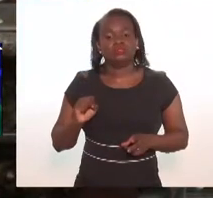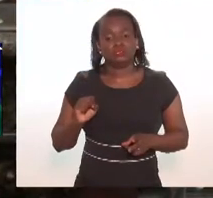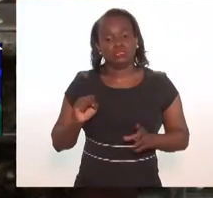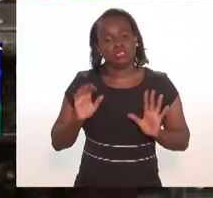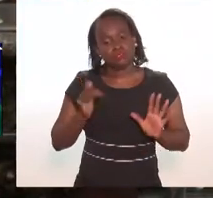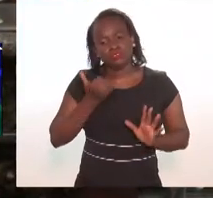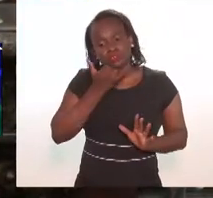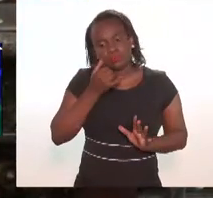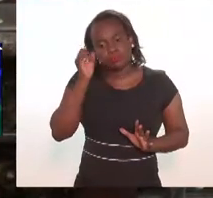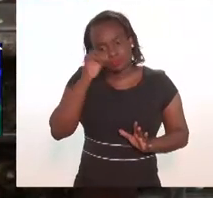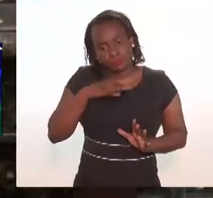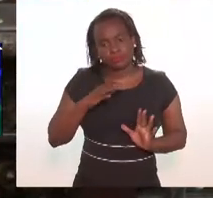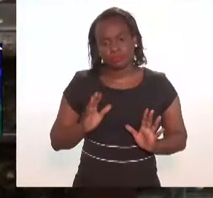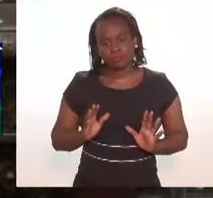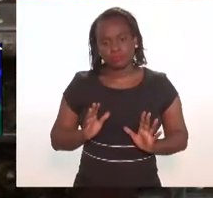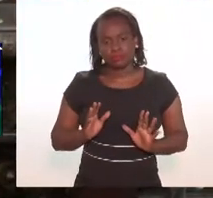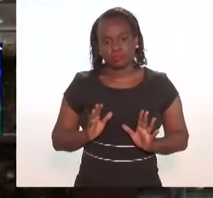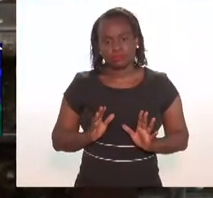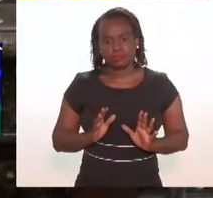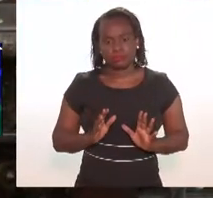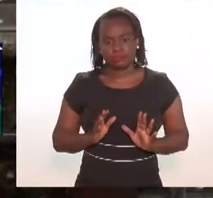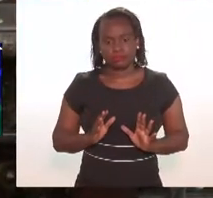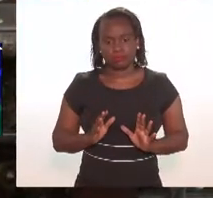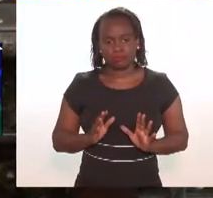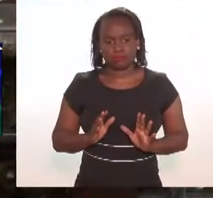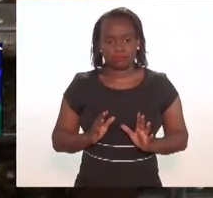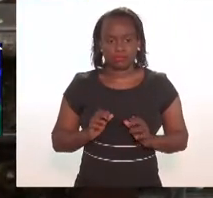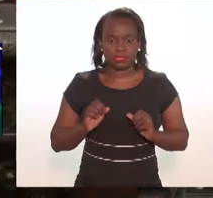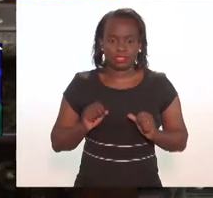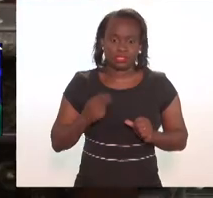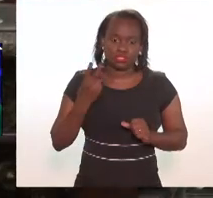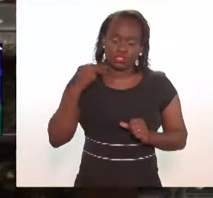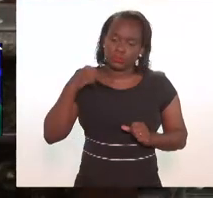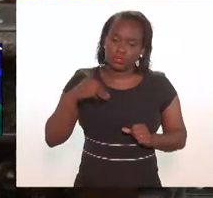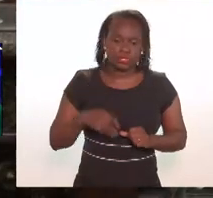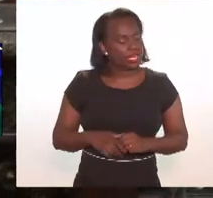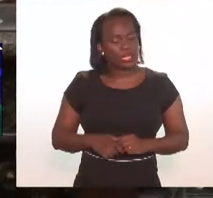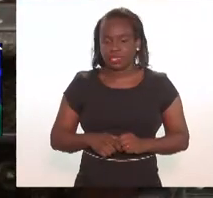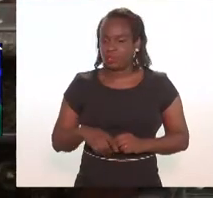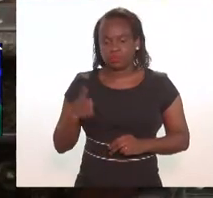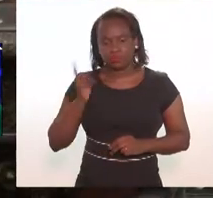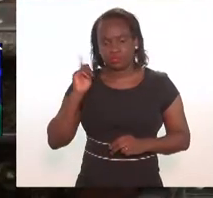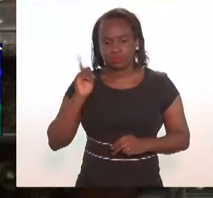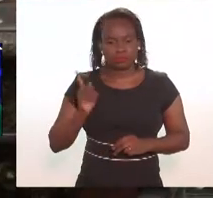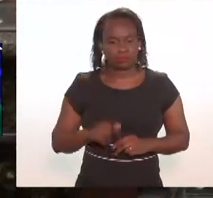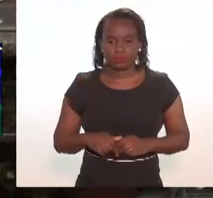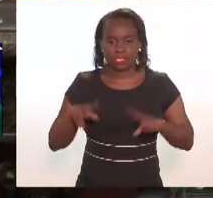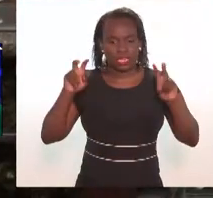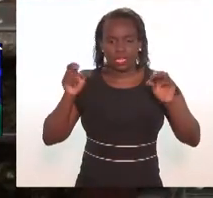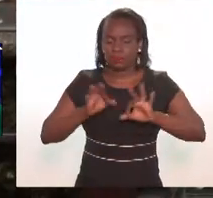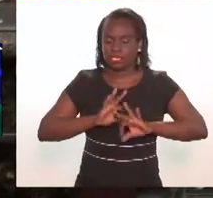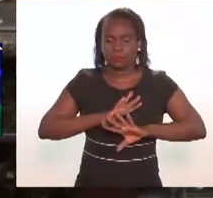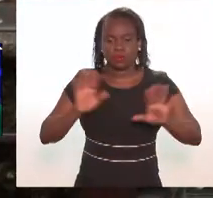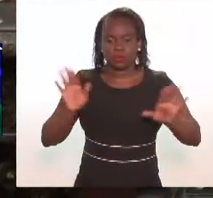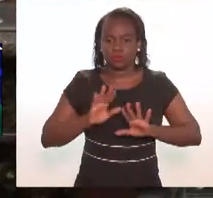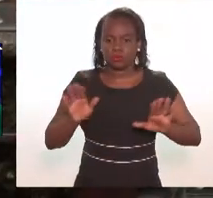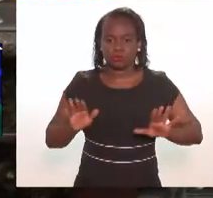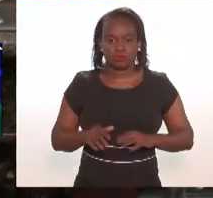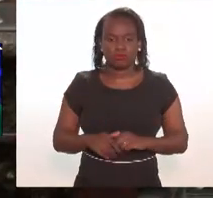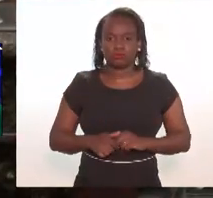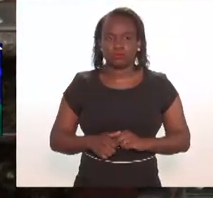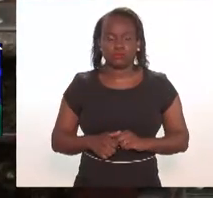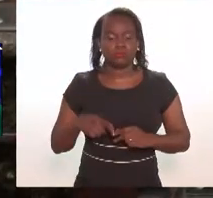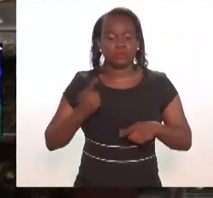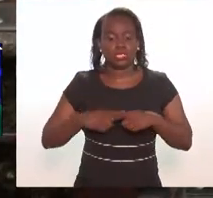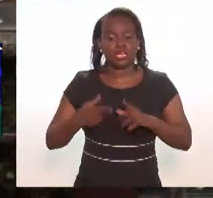ser indelicado com Vossa Excelência. Se tivesse 2 minutos, eu seria imensamente grato. Sobre esse tema está encerrado,